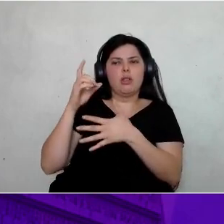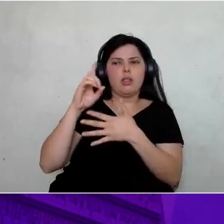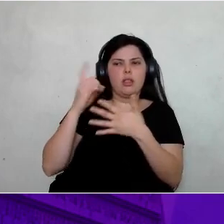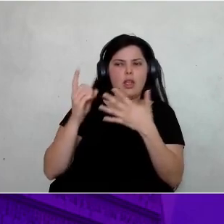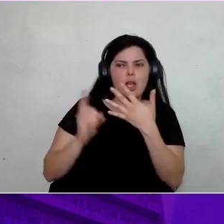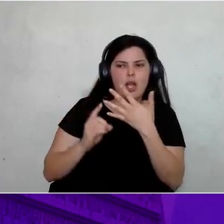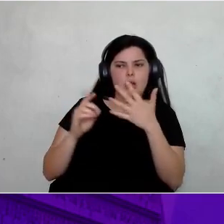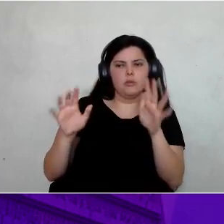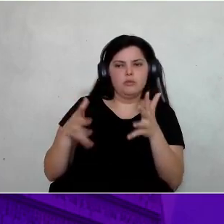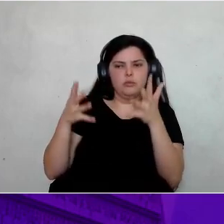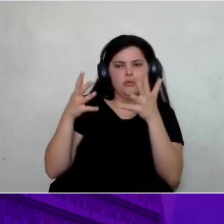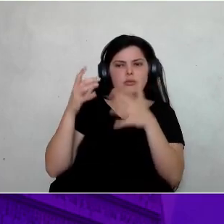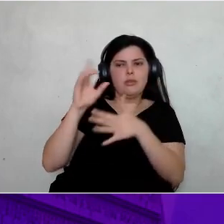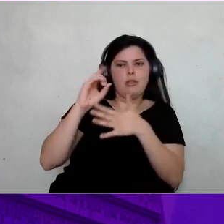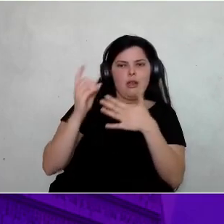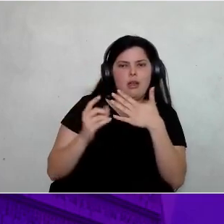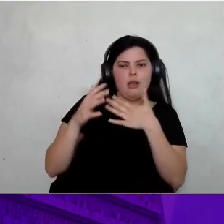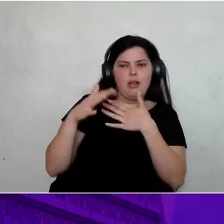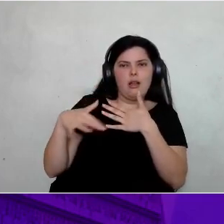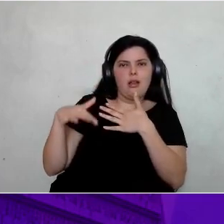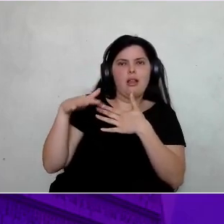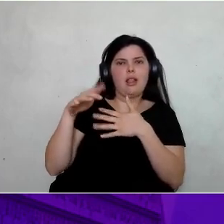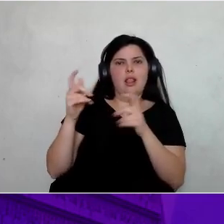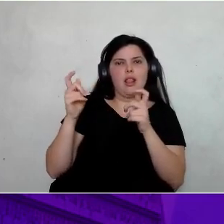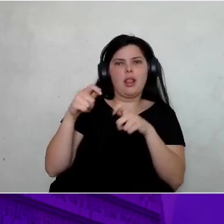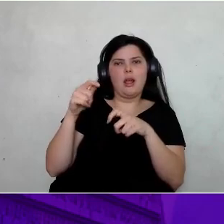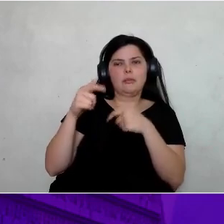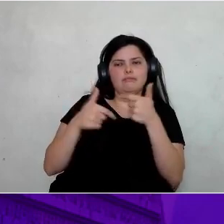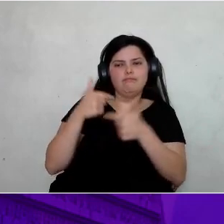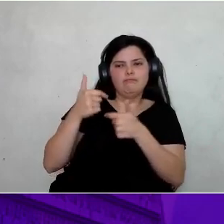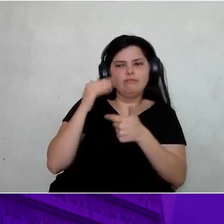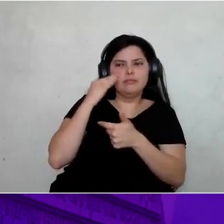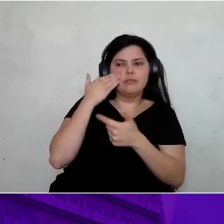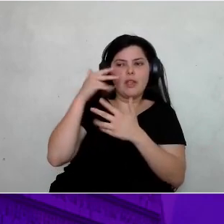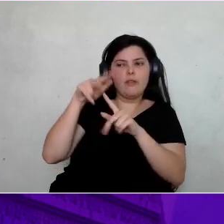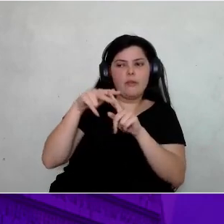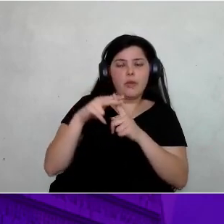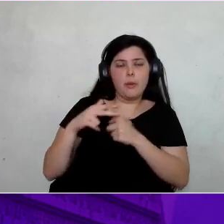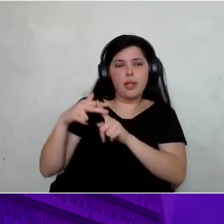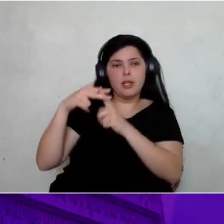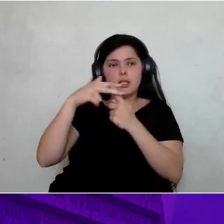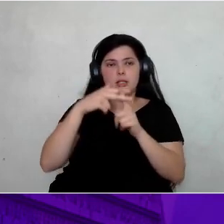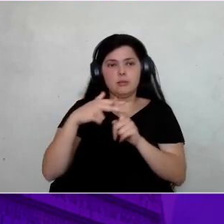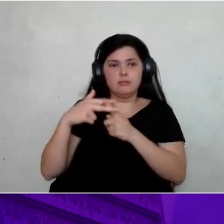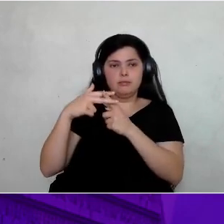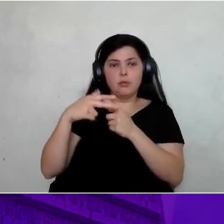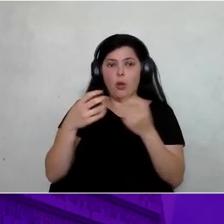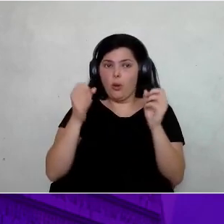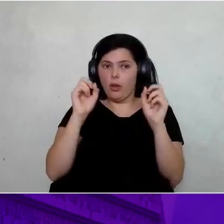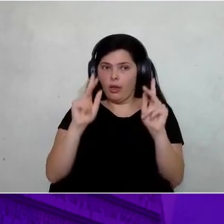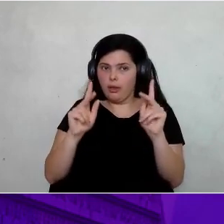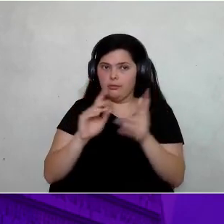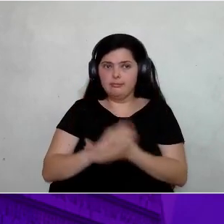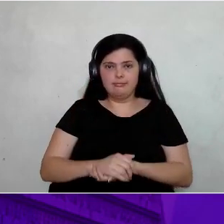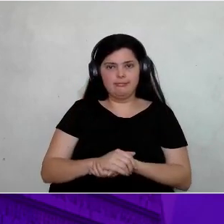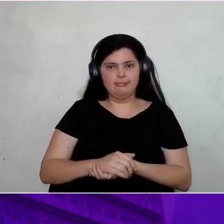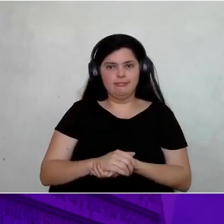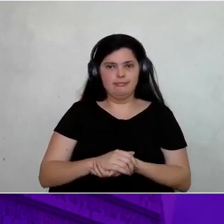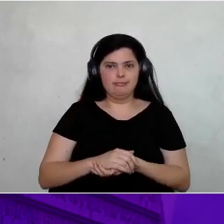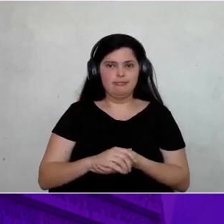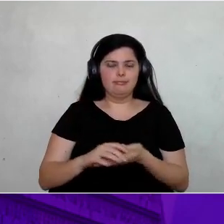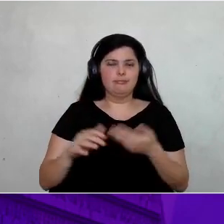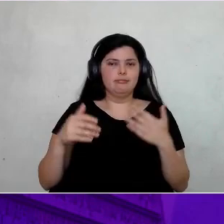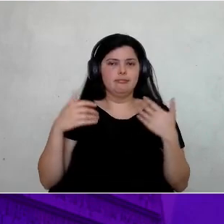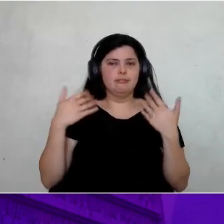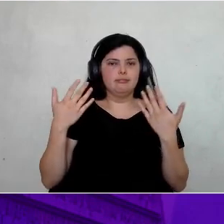de dados, conseguimos trabalhar com todas essas ferramentas. Legal? Então, também esqueci